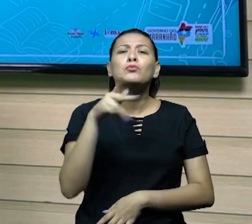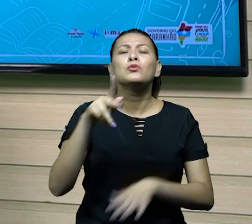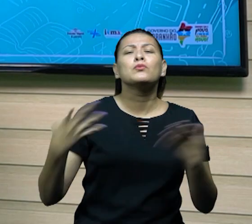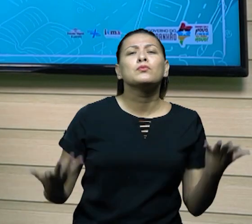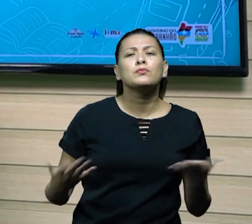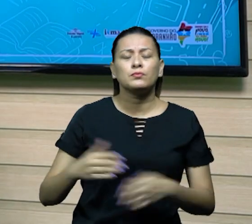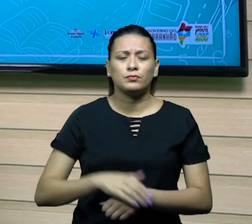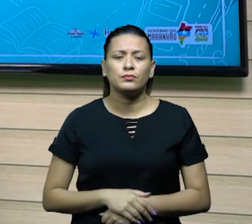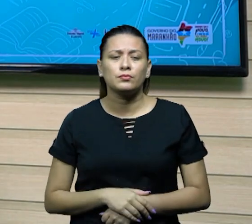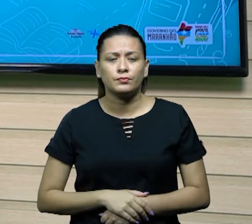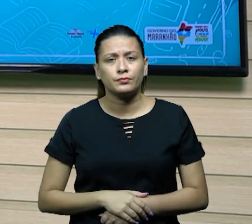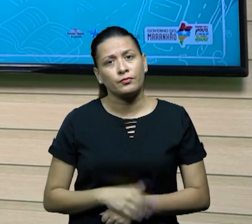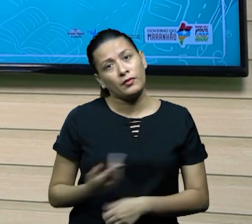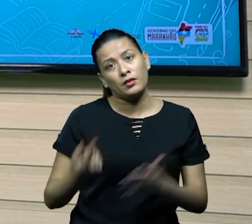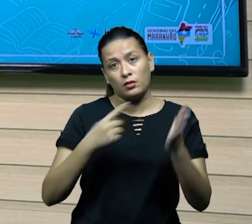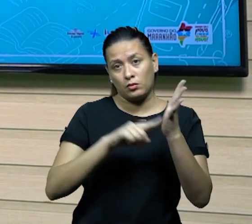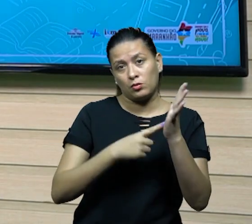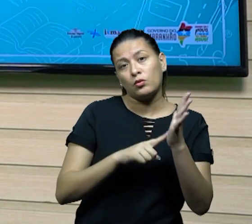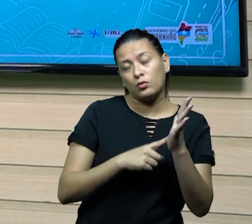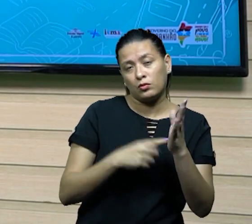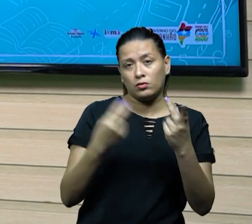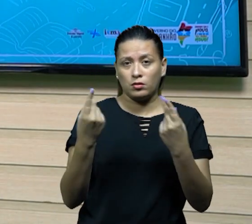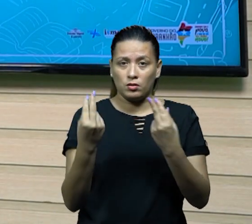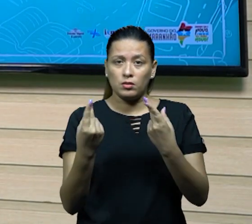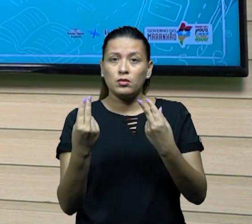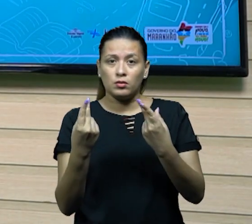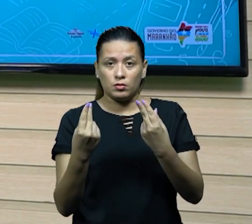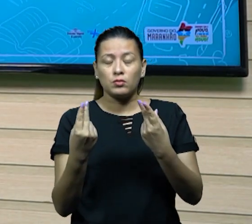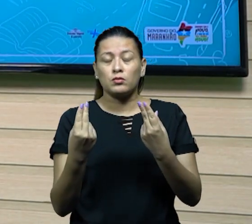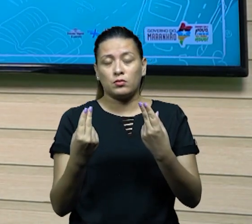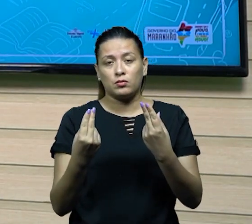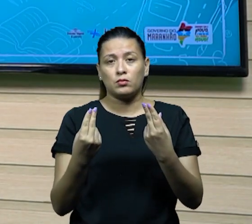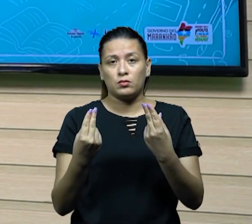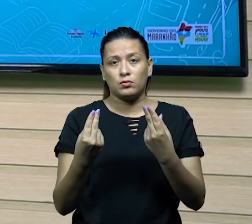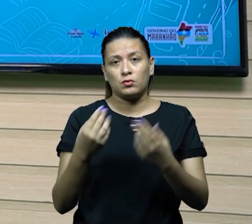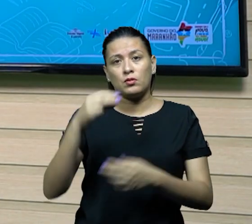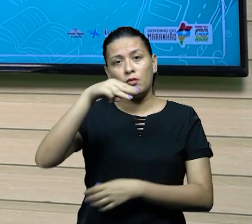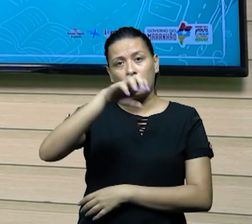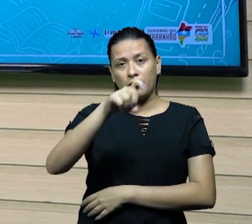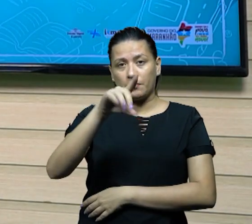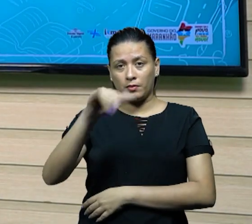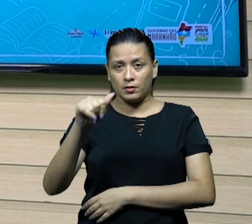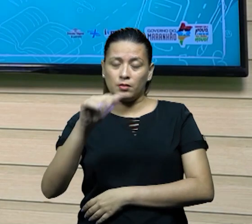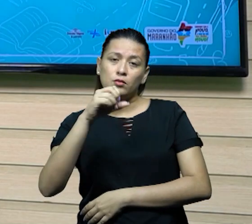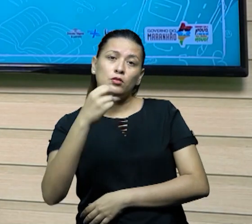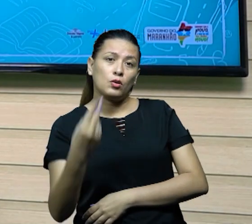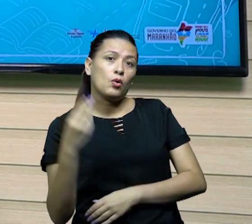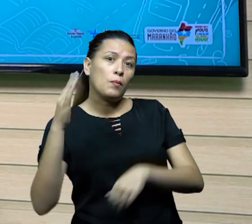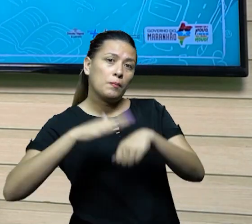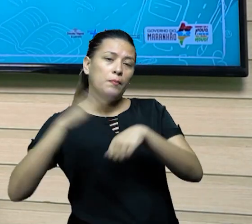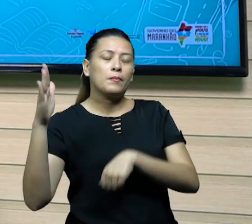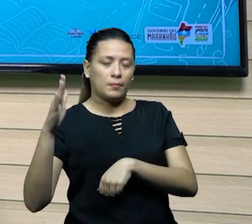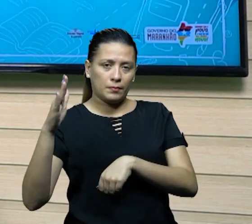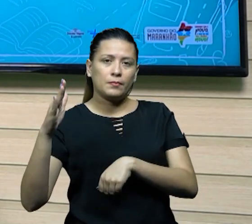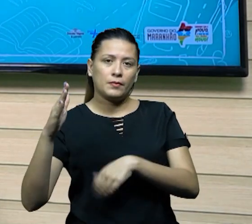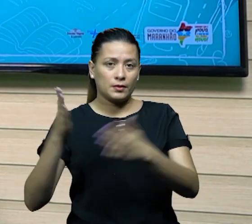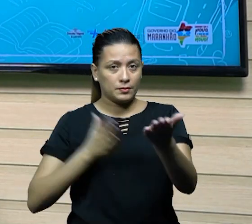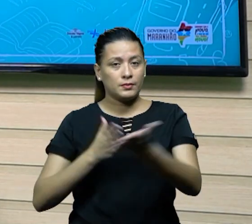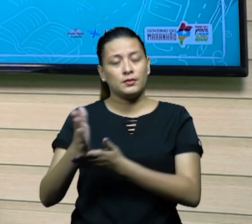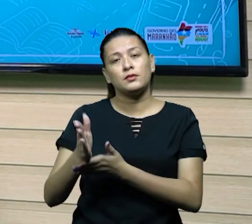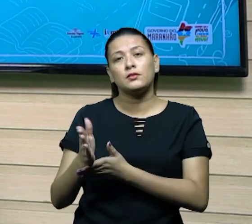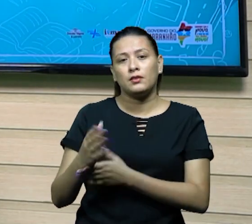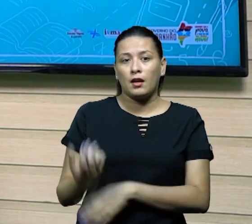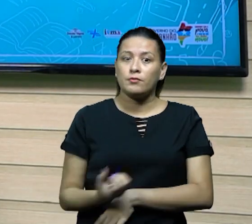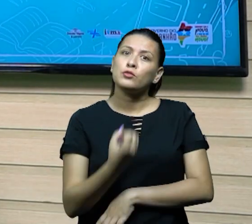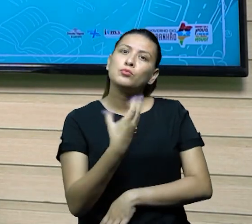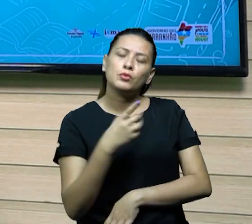bom desempenho quanto aluno? É tu tirar notas igual à média ou superior à média para poder passar de ano, não é isso? Eu tive um bom desempenho